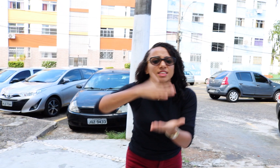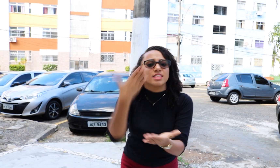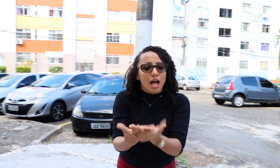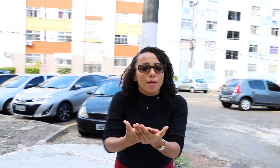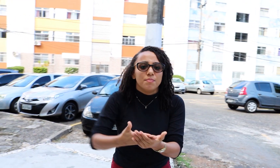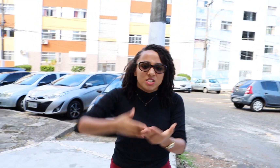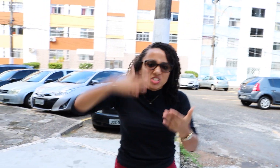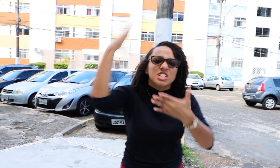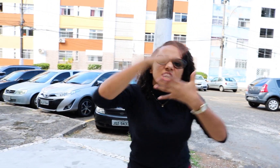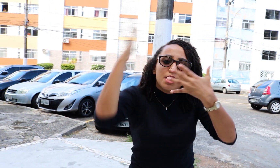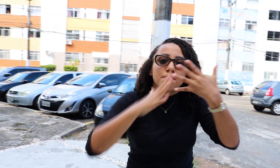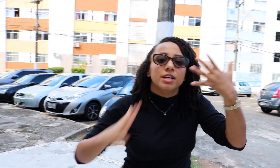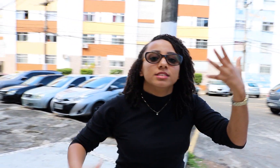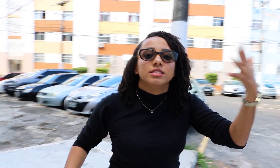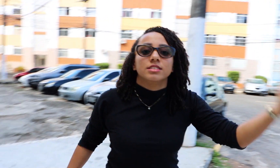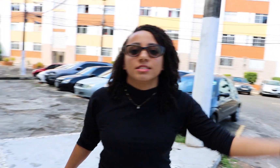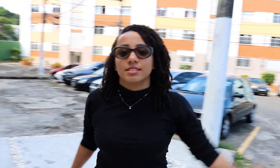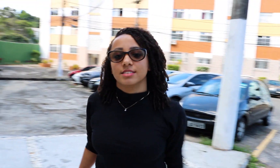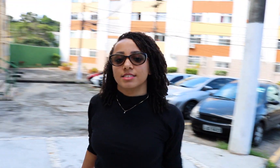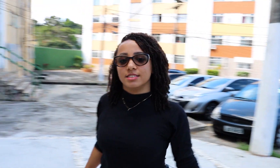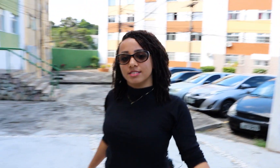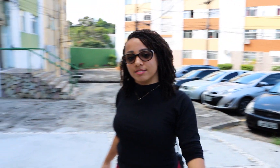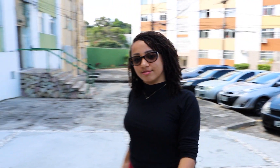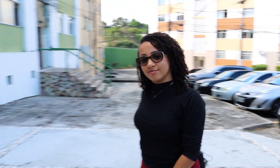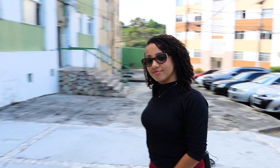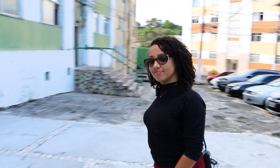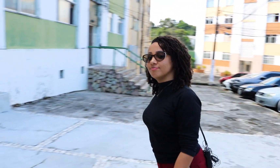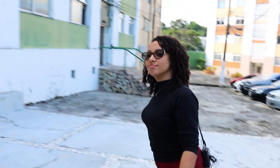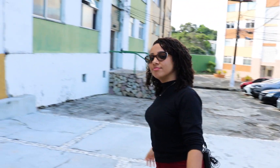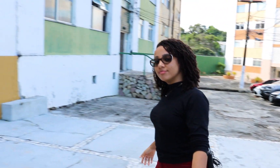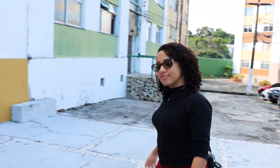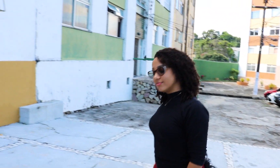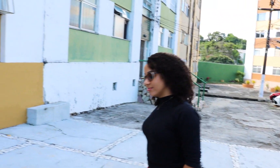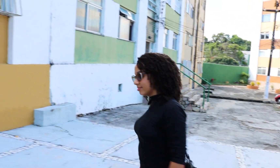sim para o intérprete de Libras.